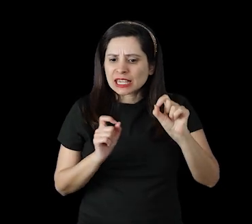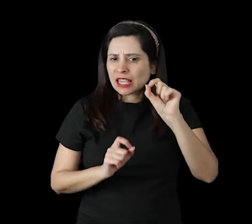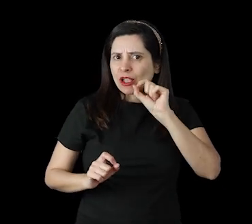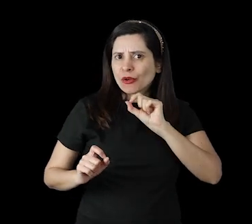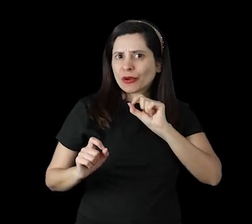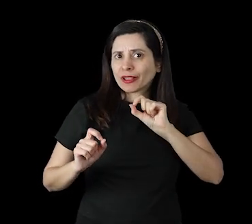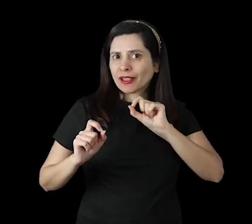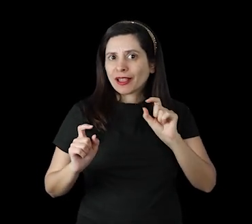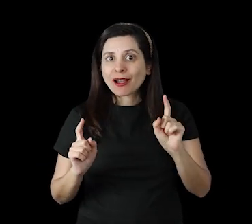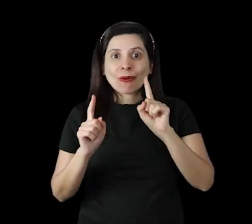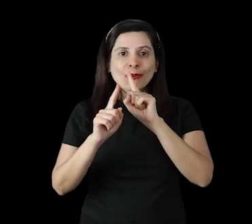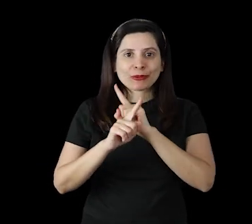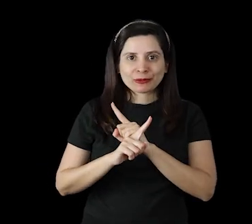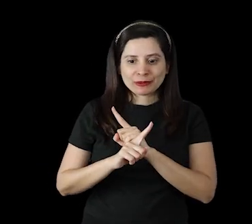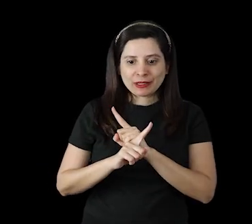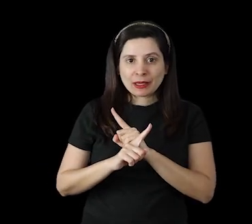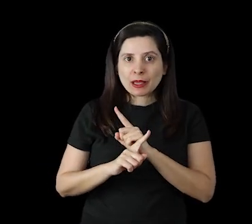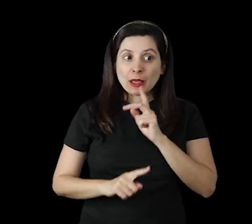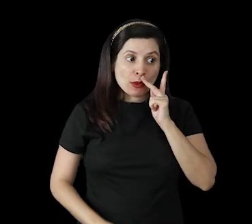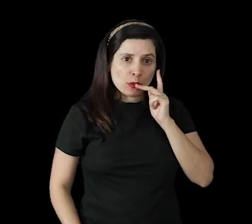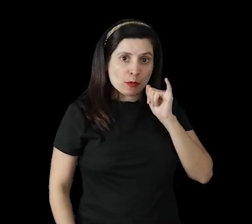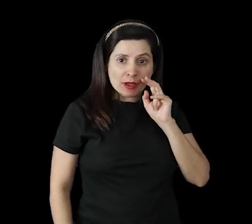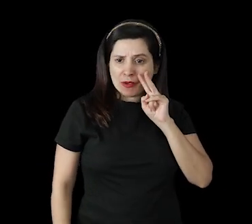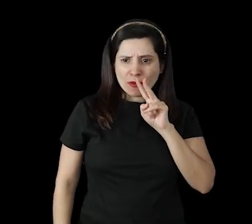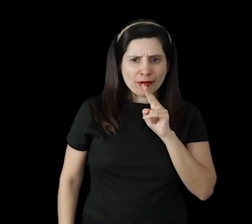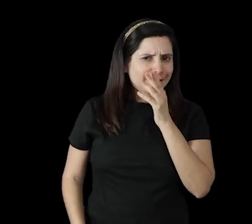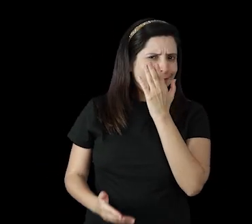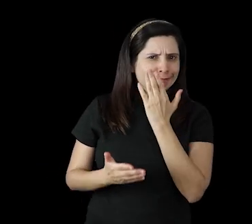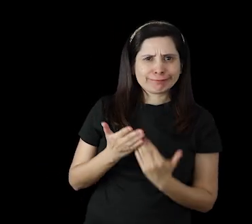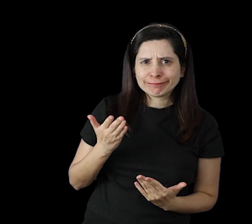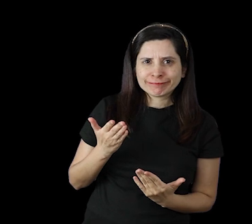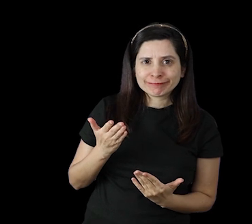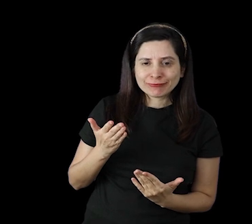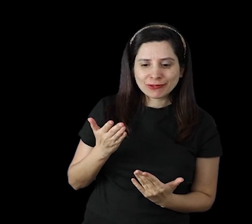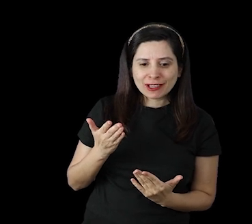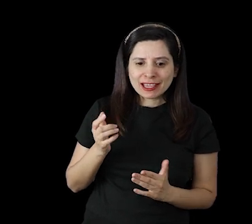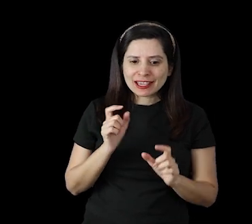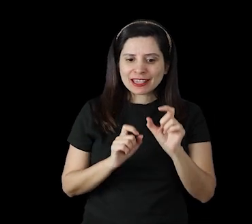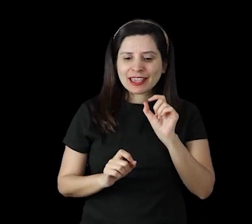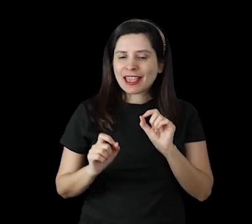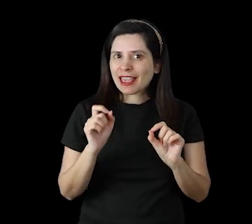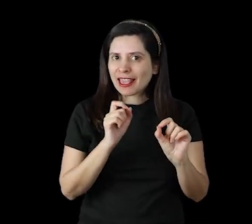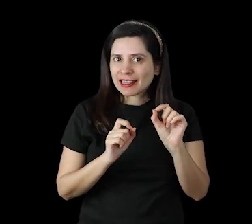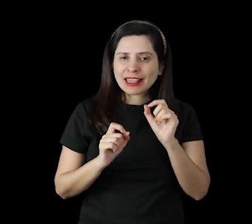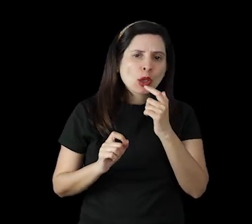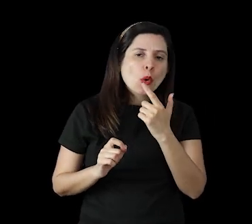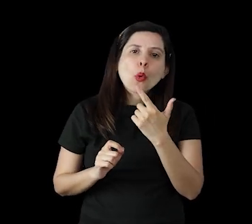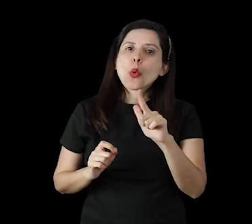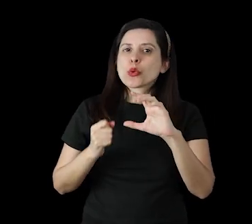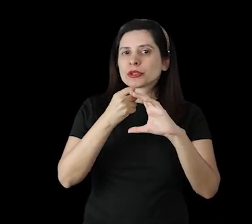o inverso. E para o pai, ele é um perdedor, né? É uma pessoa que tem